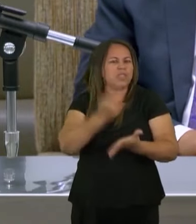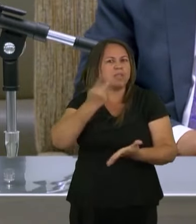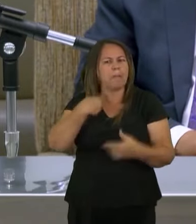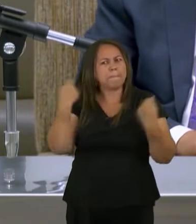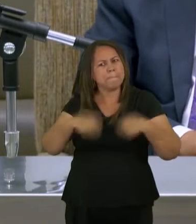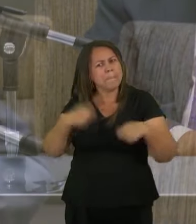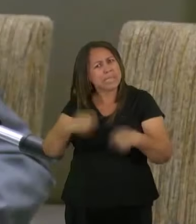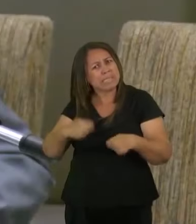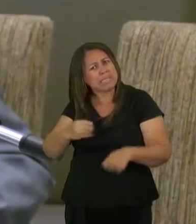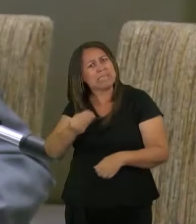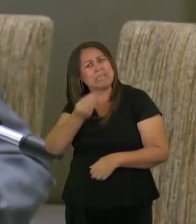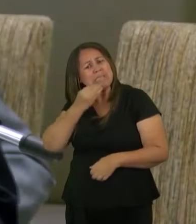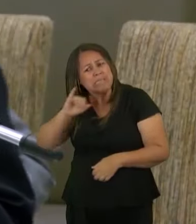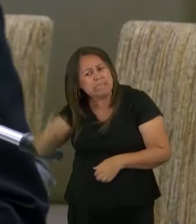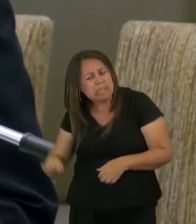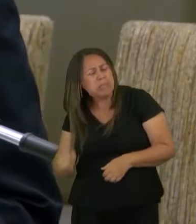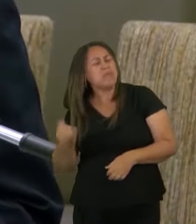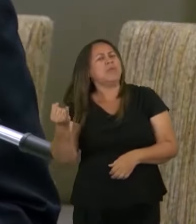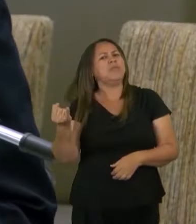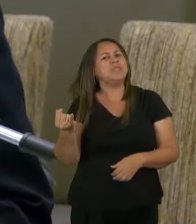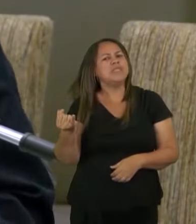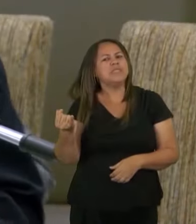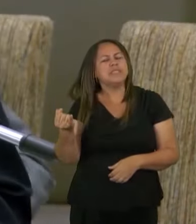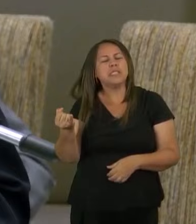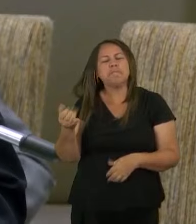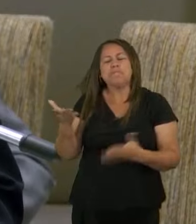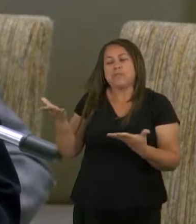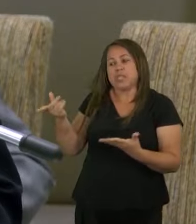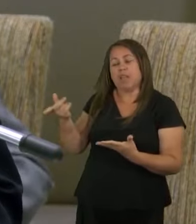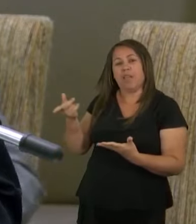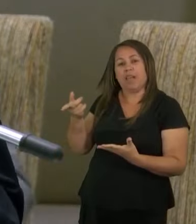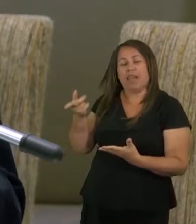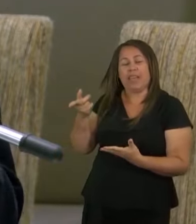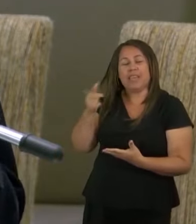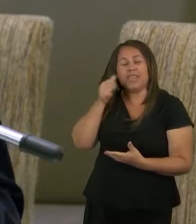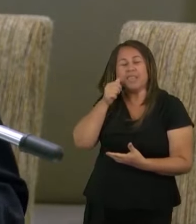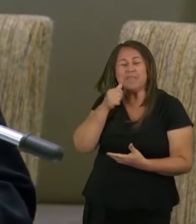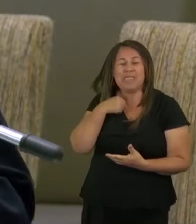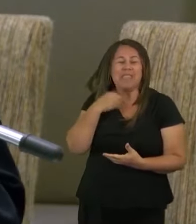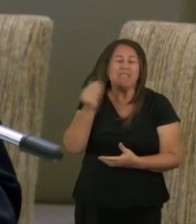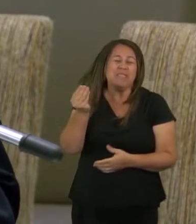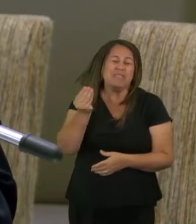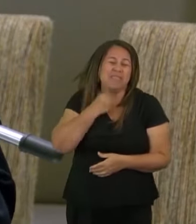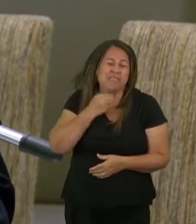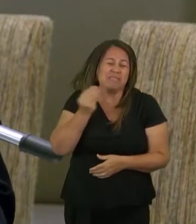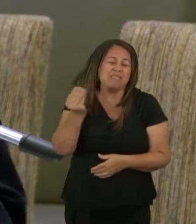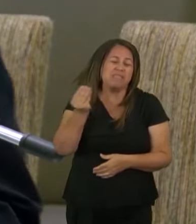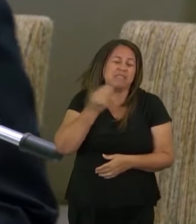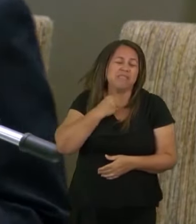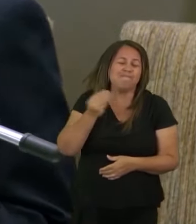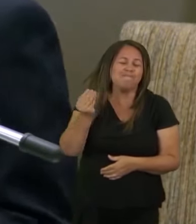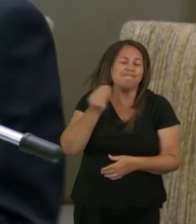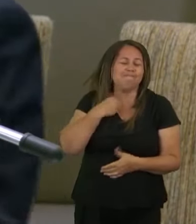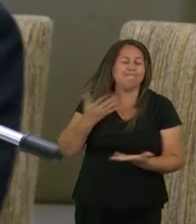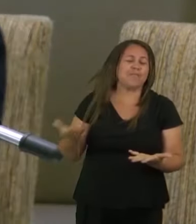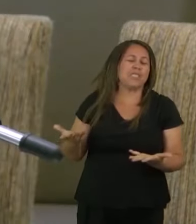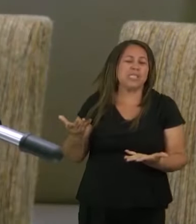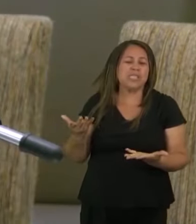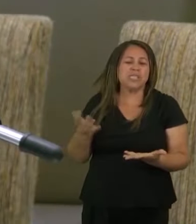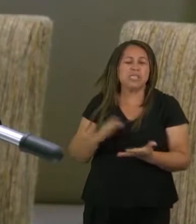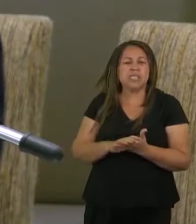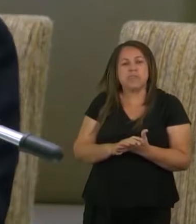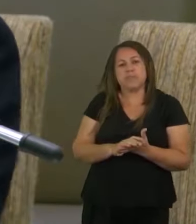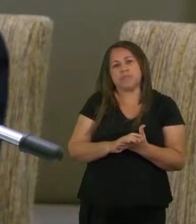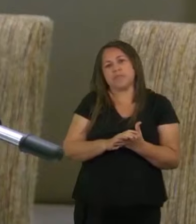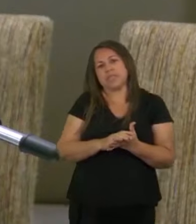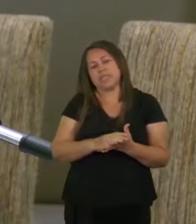que aproveitar a oportunidade. Ela estava seguramente debilitada. Ela estava